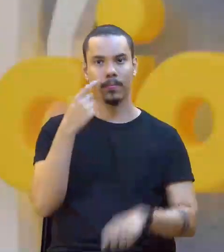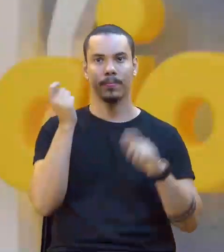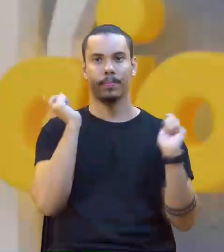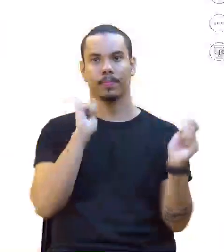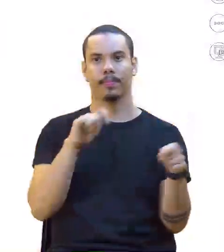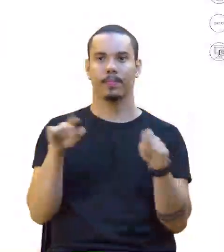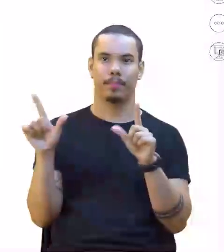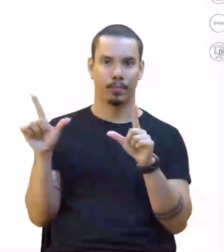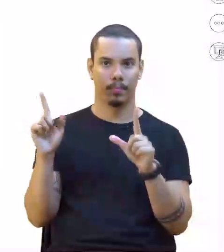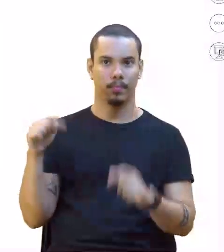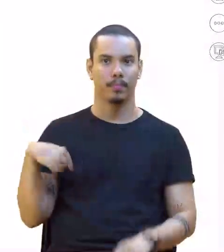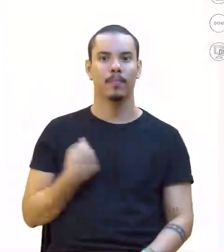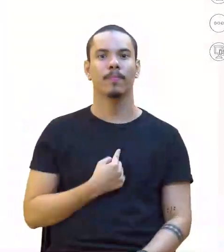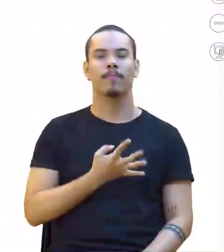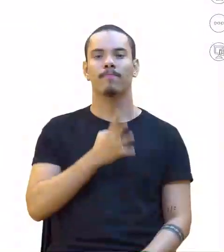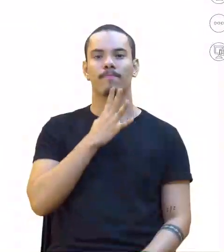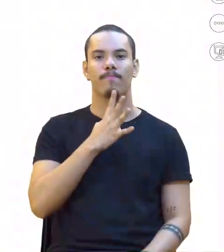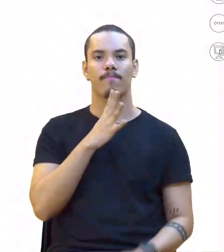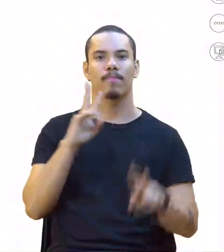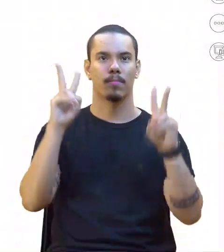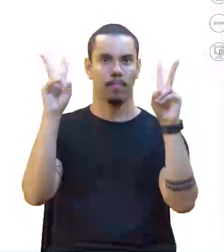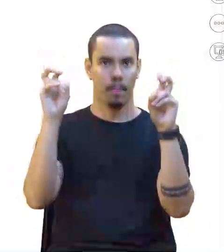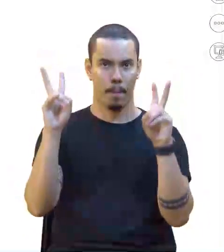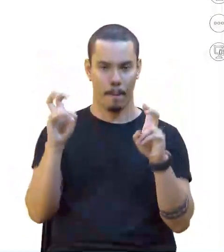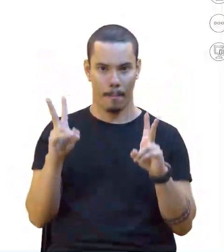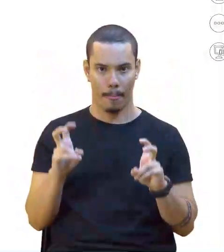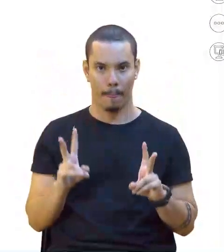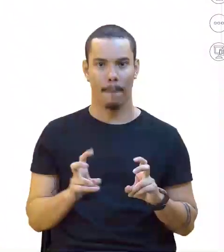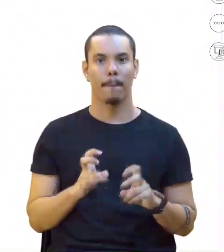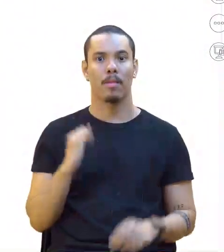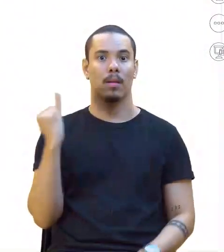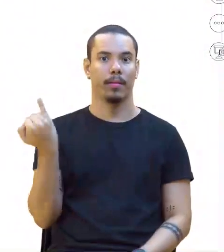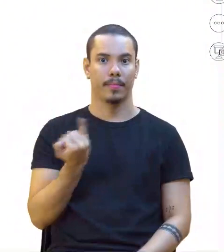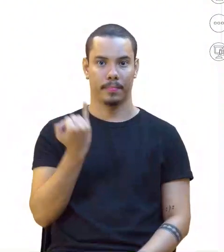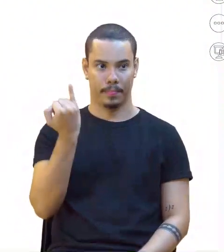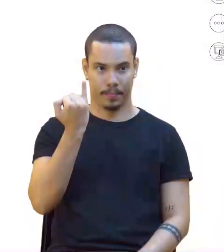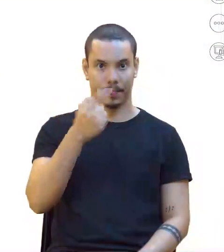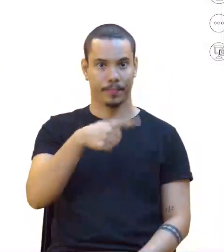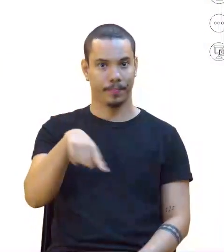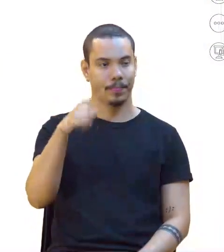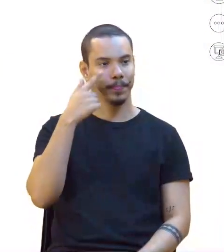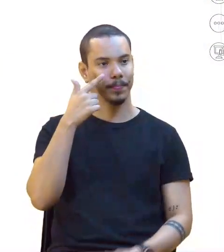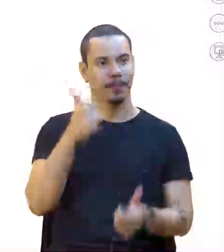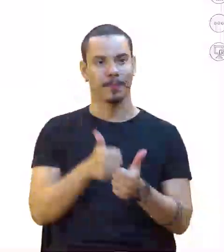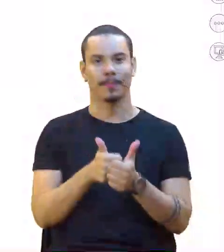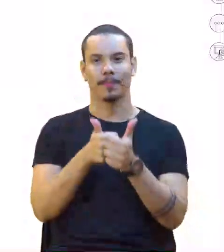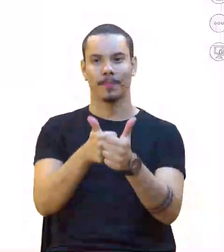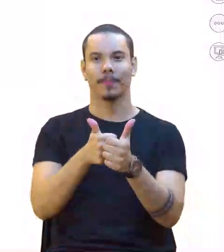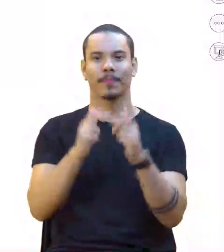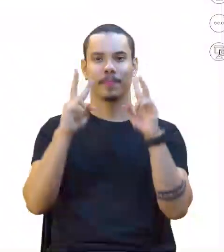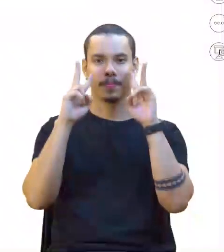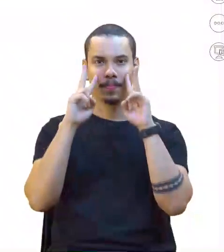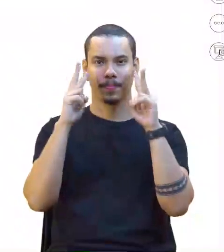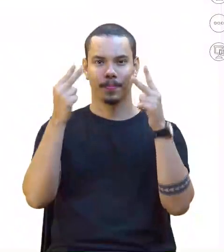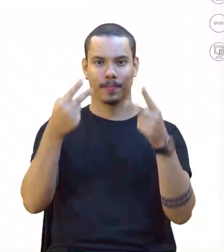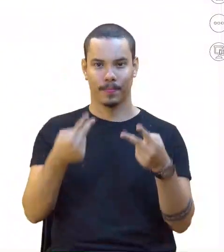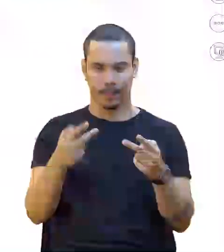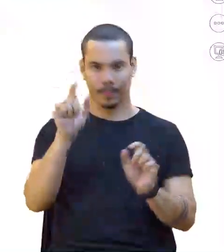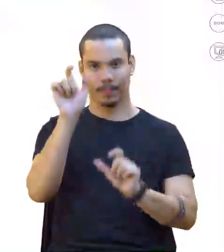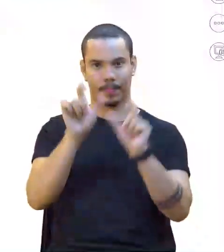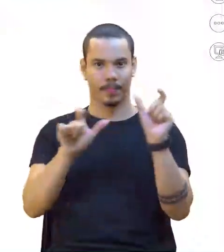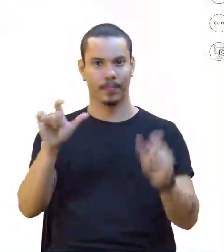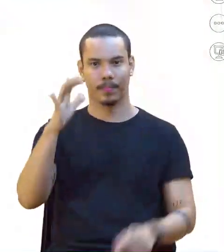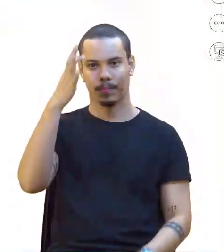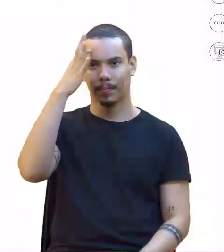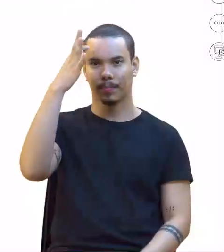mais um pouquinho sobre isso. Um assunto extremamente importante, né, gente? Para a gente reconhecer o coleguinha,